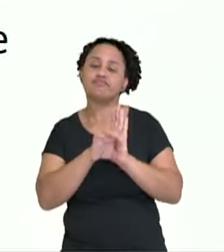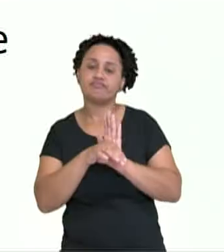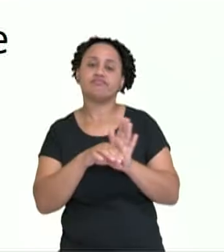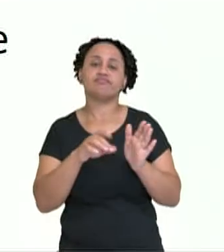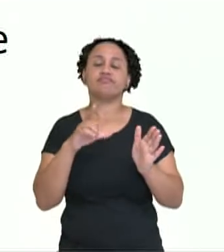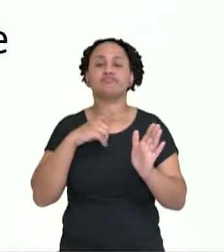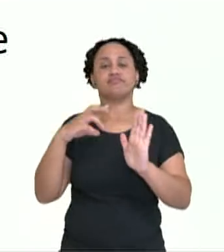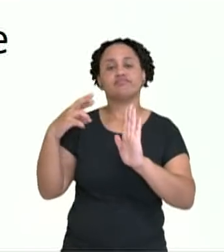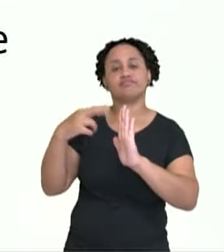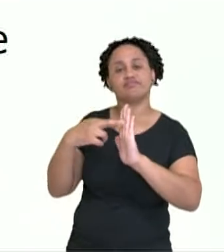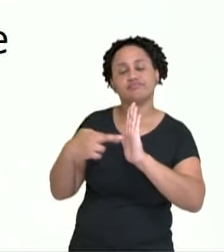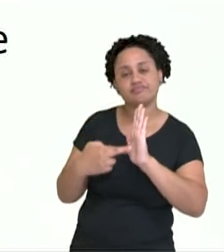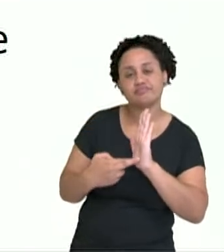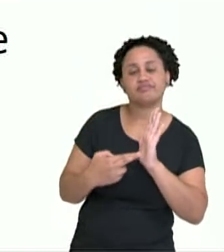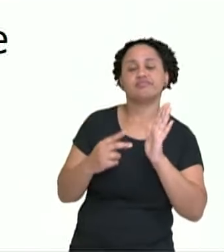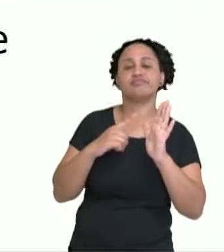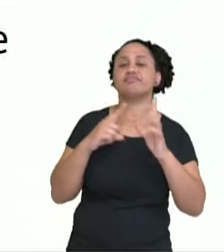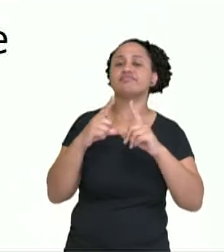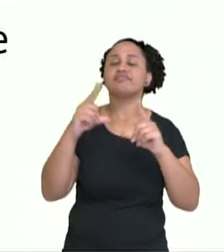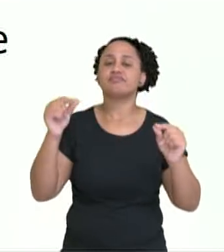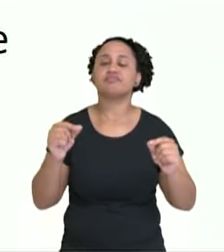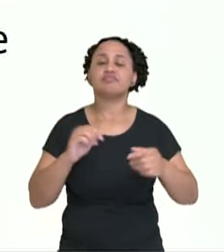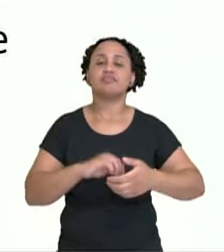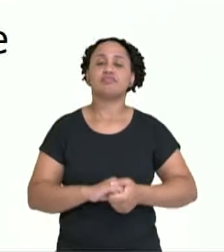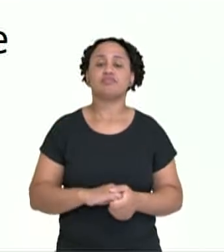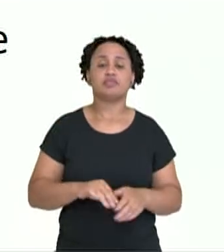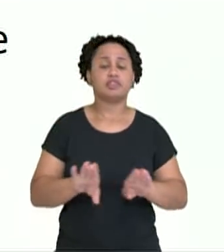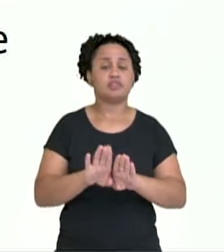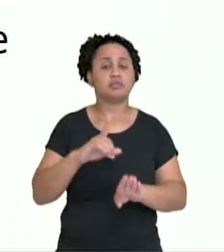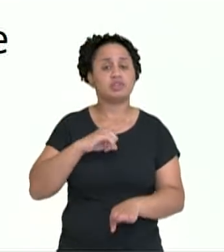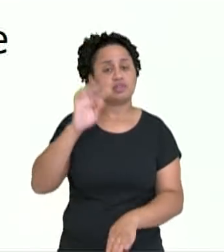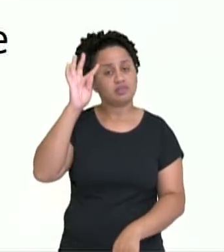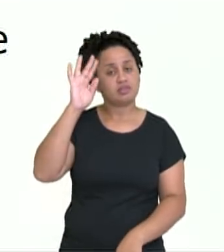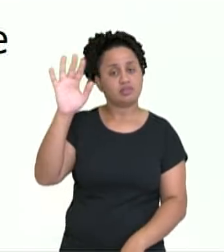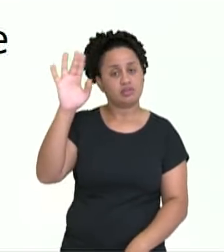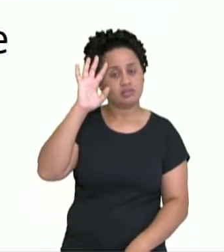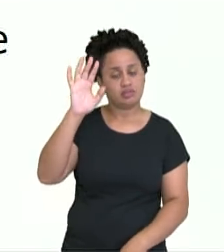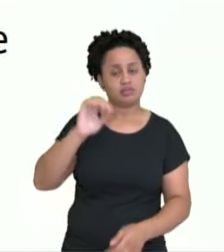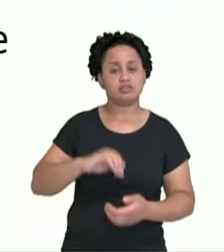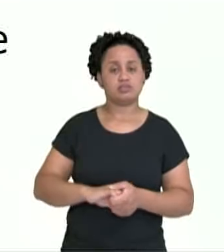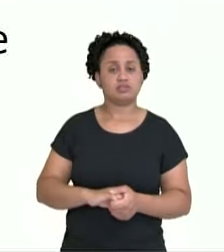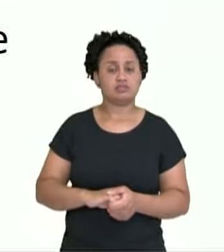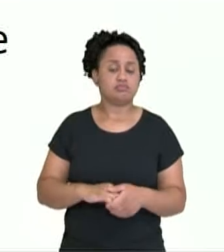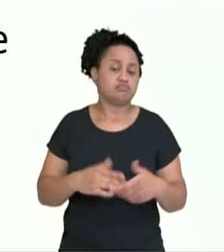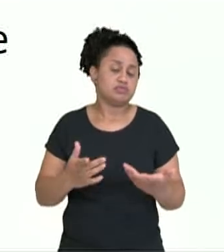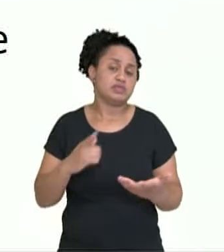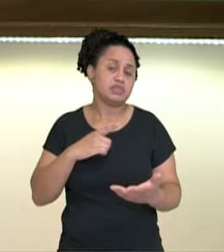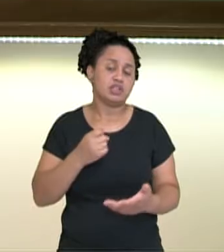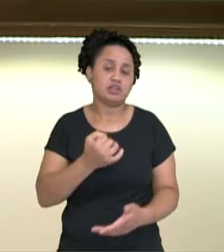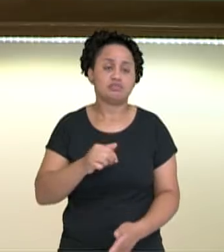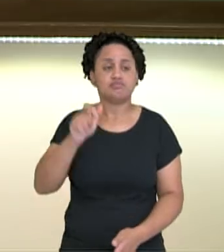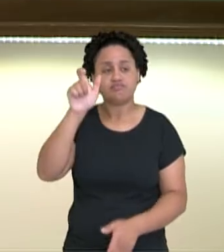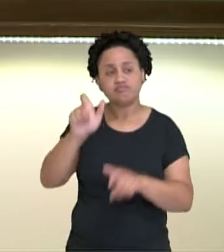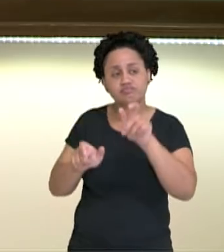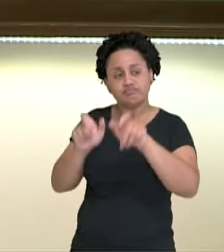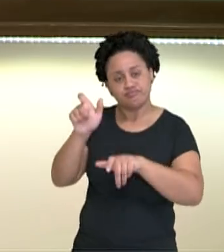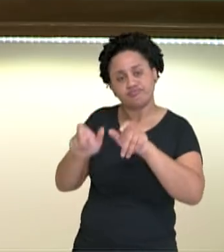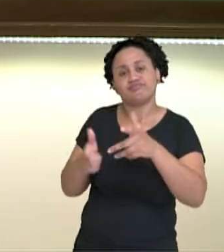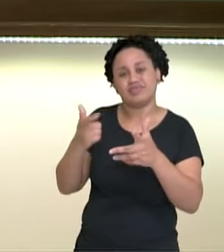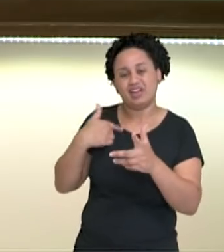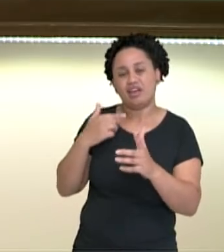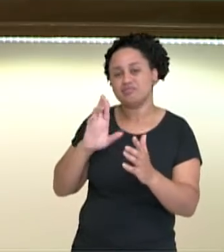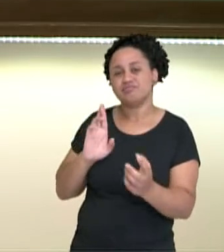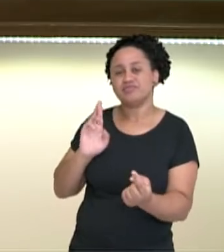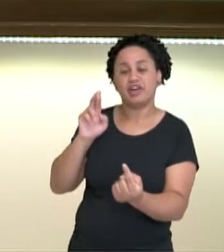possui regras, fórmulas, e ela tem teorias. E tendo teorias, ela tem seus teóricos, ela tem suas referências,